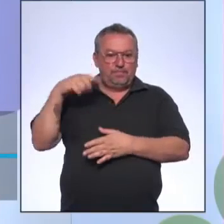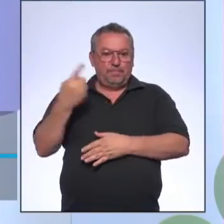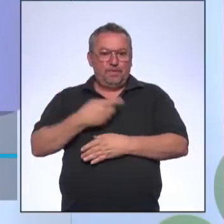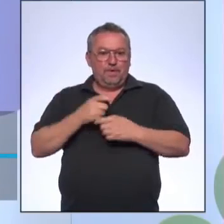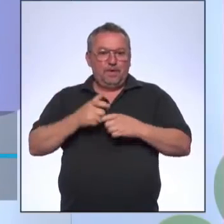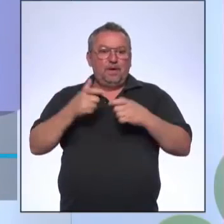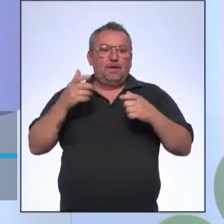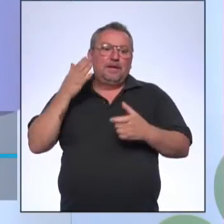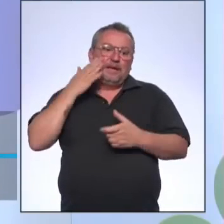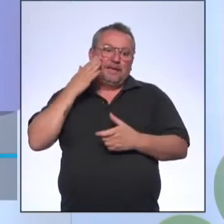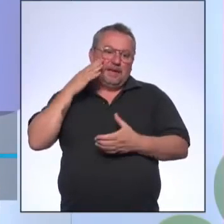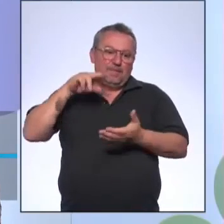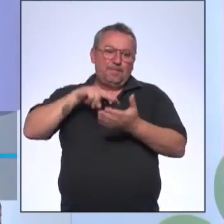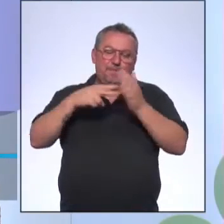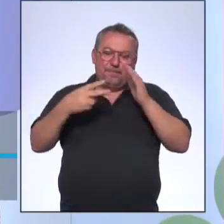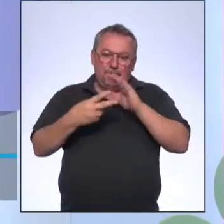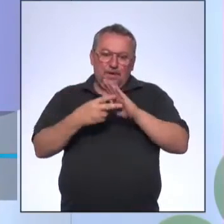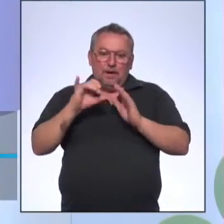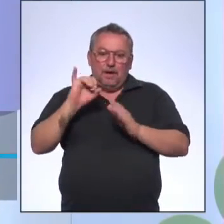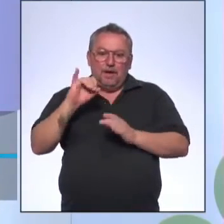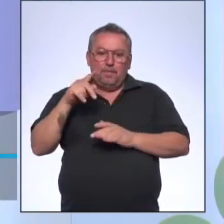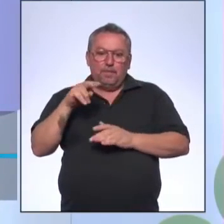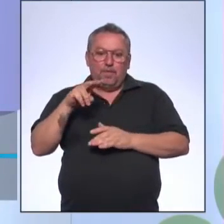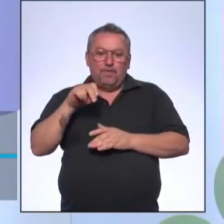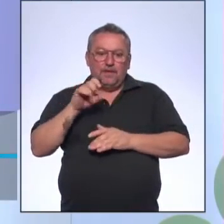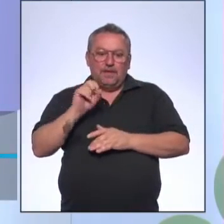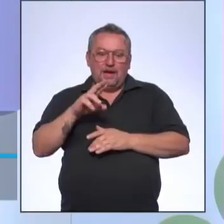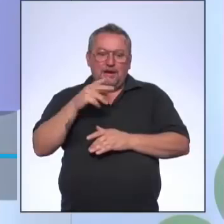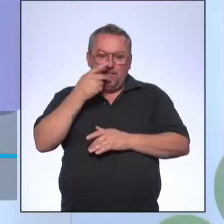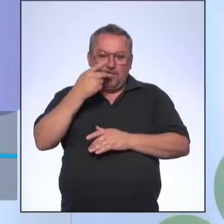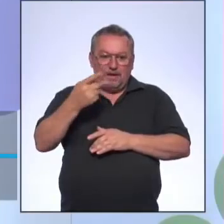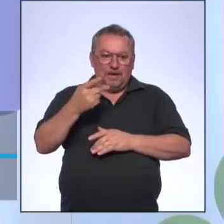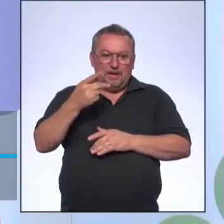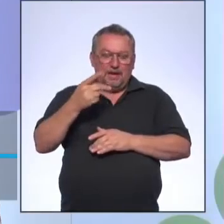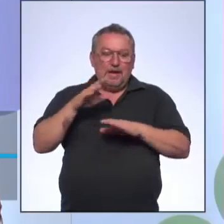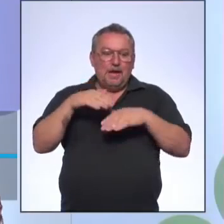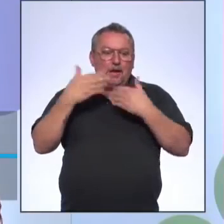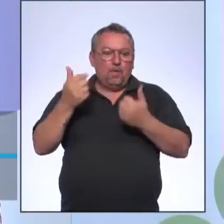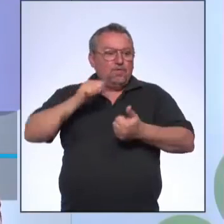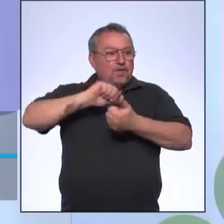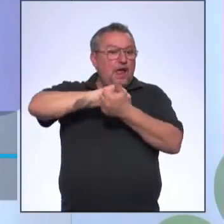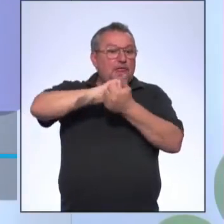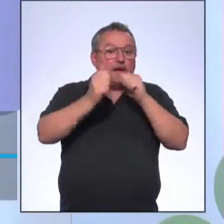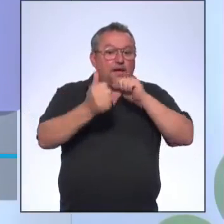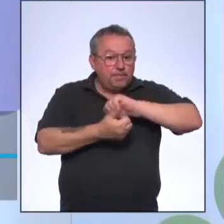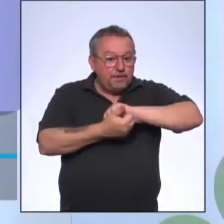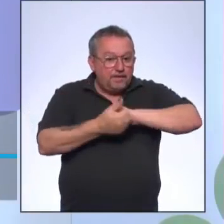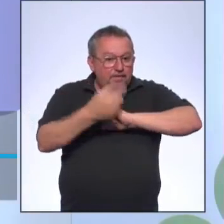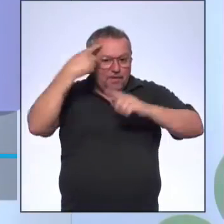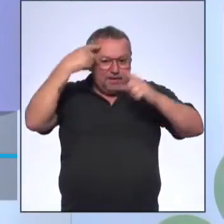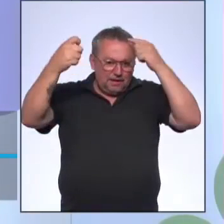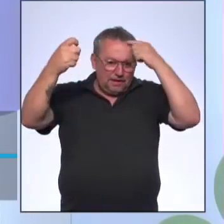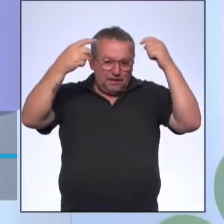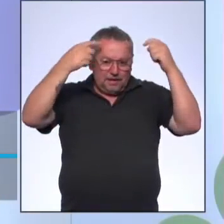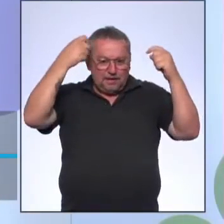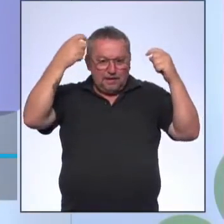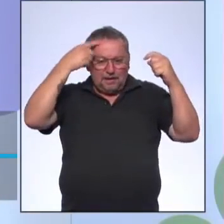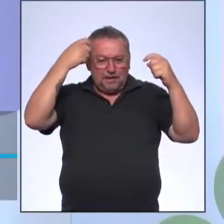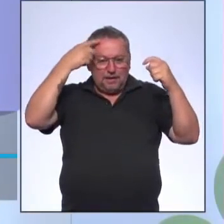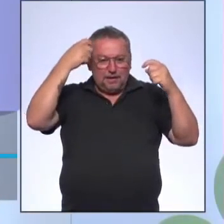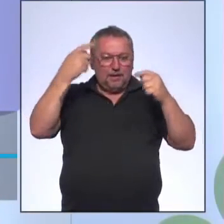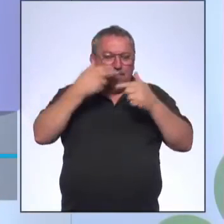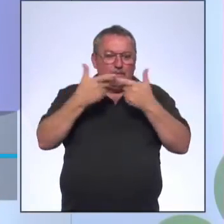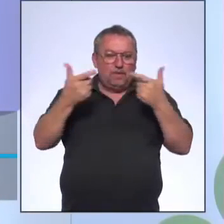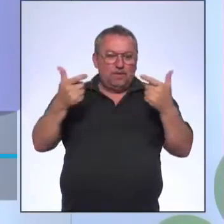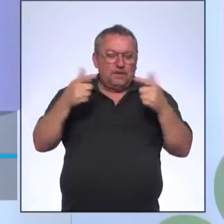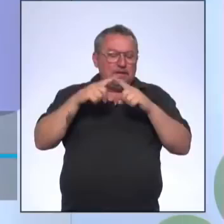maioria sabe sim o que é improvisação, inclusive eles citam que improvisação é quando você cria algo sem um